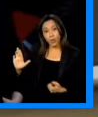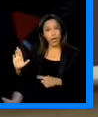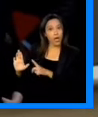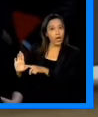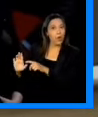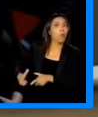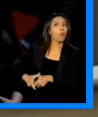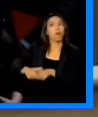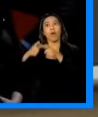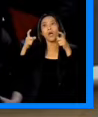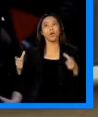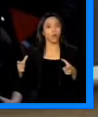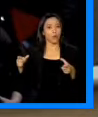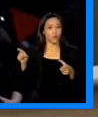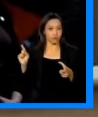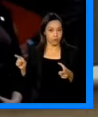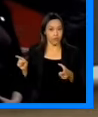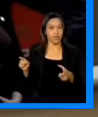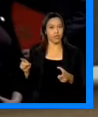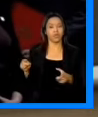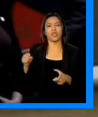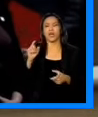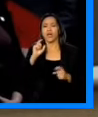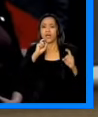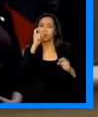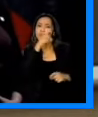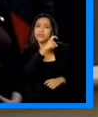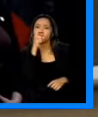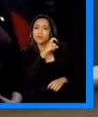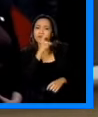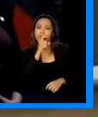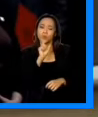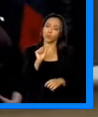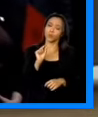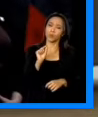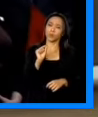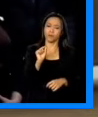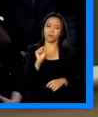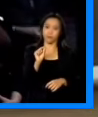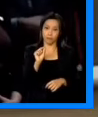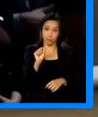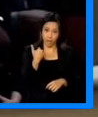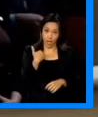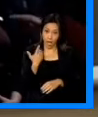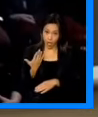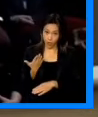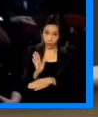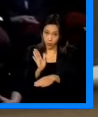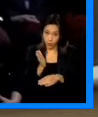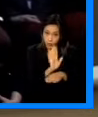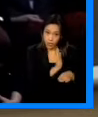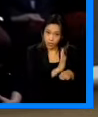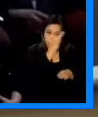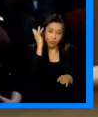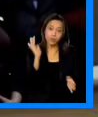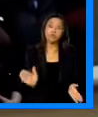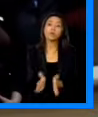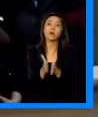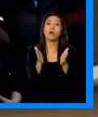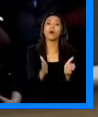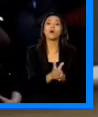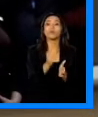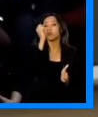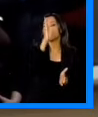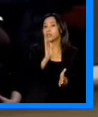mundo dessa lógica: a mentira de que ajudar as pessoas pobres do Brasil